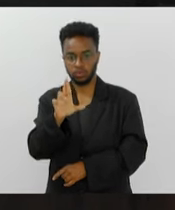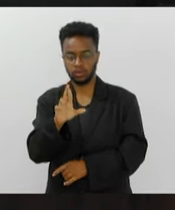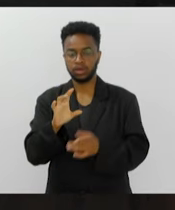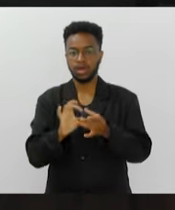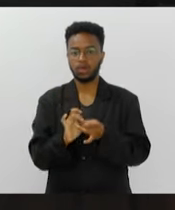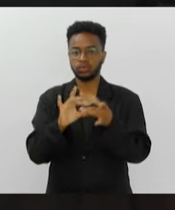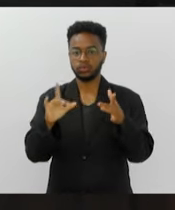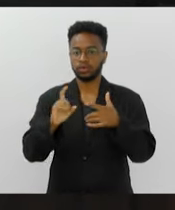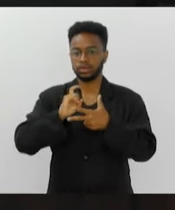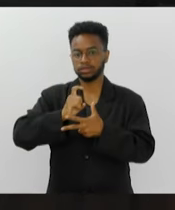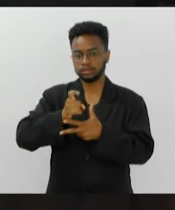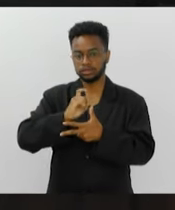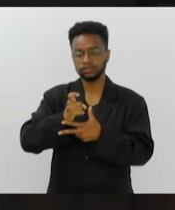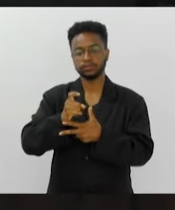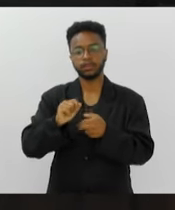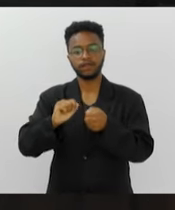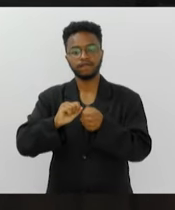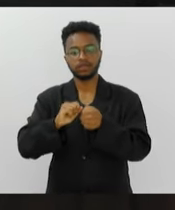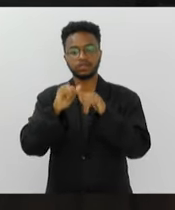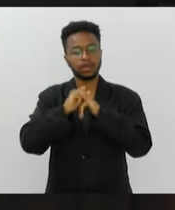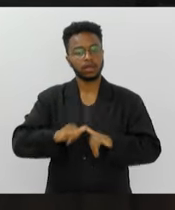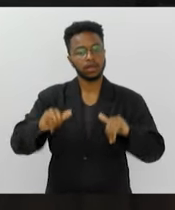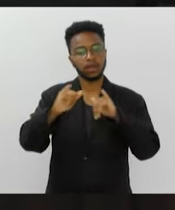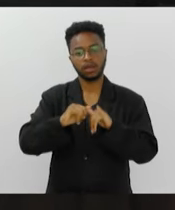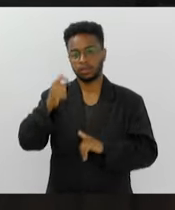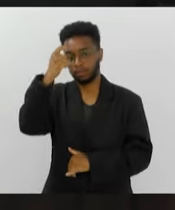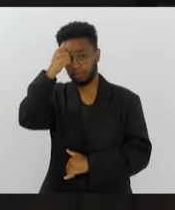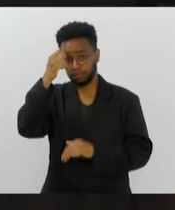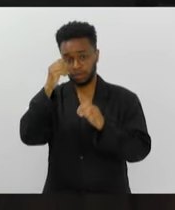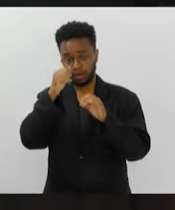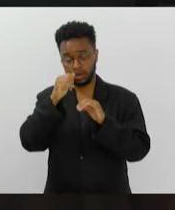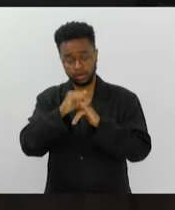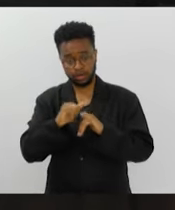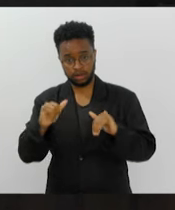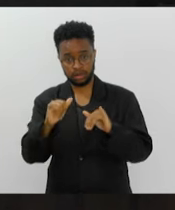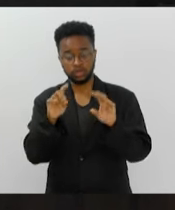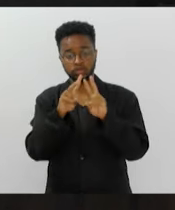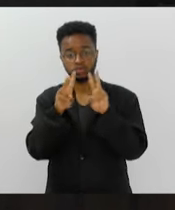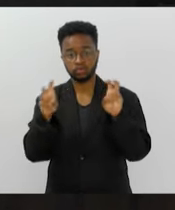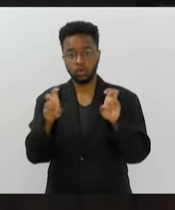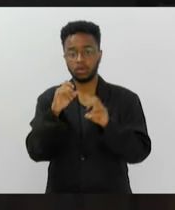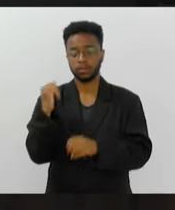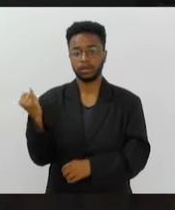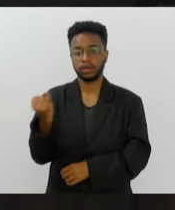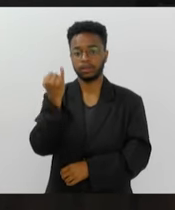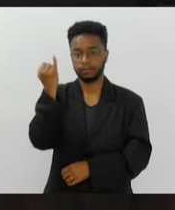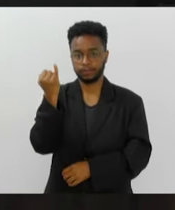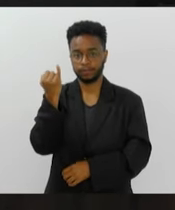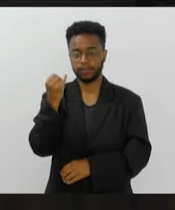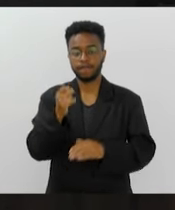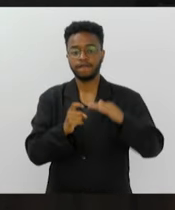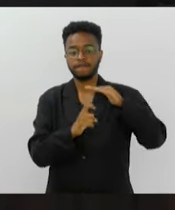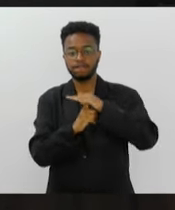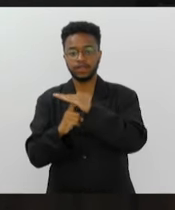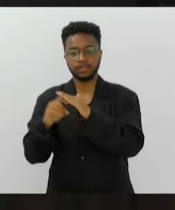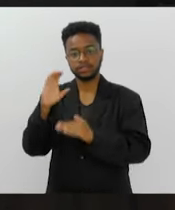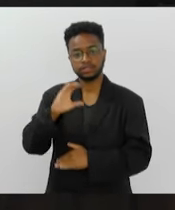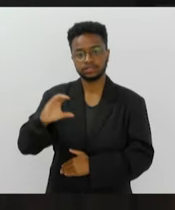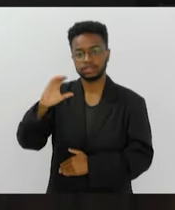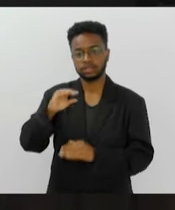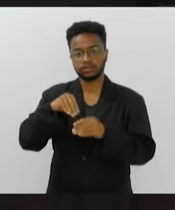o poder executivo a realizar campanha de conscientização sobre a importância das feiras científicas